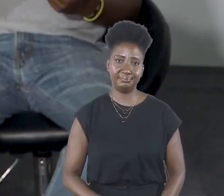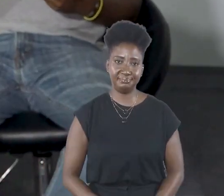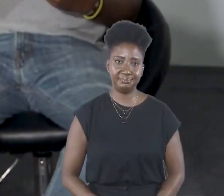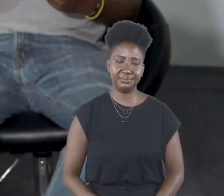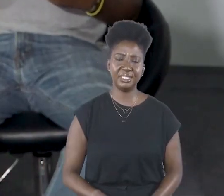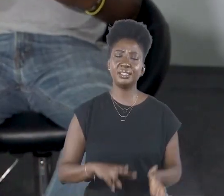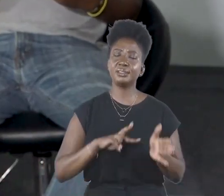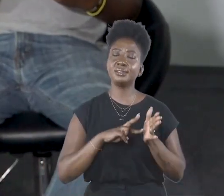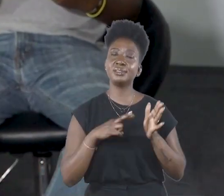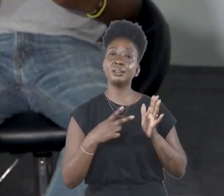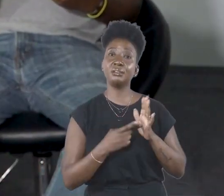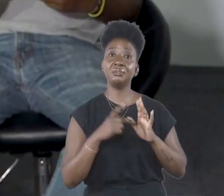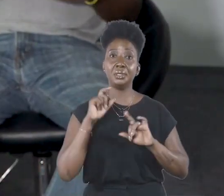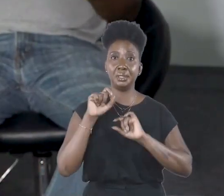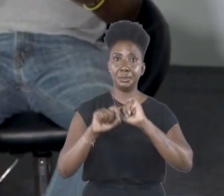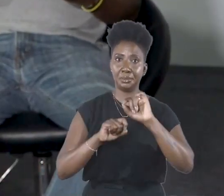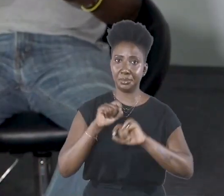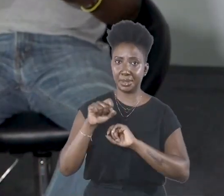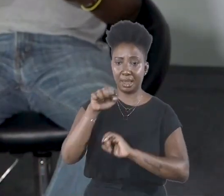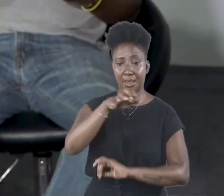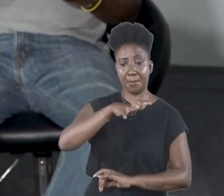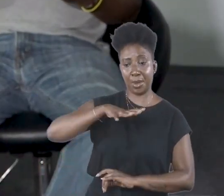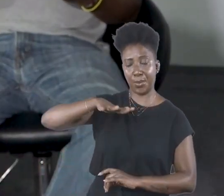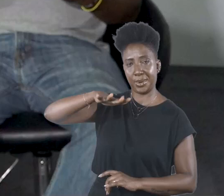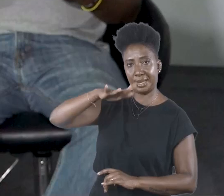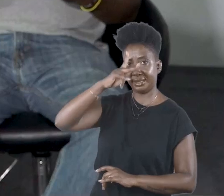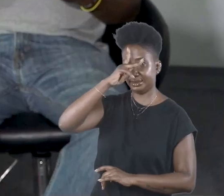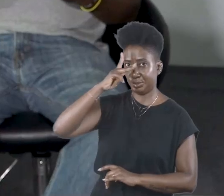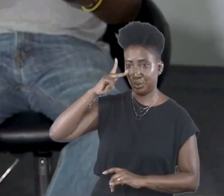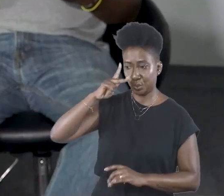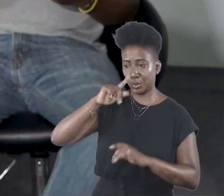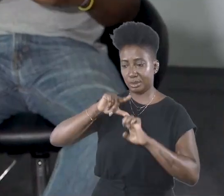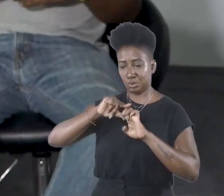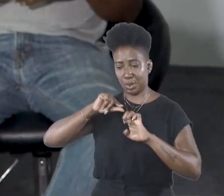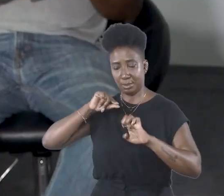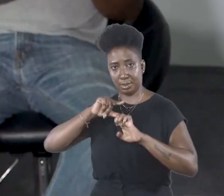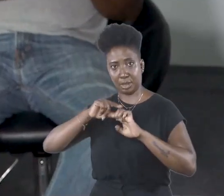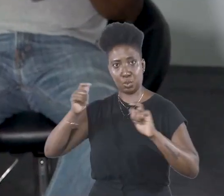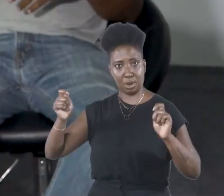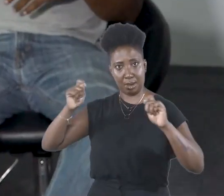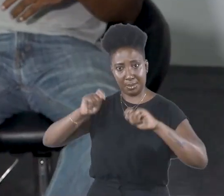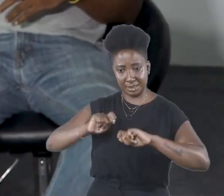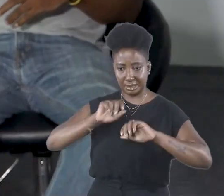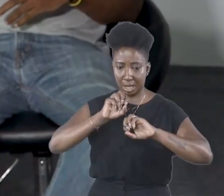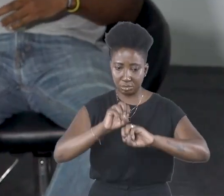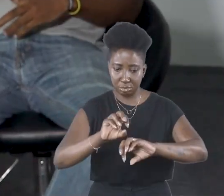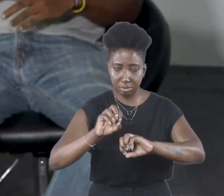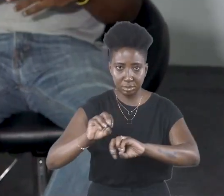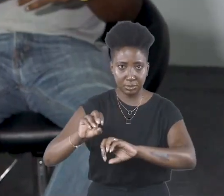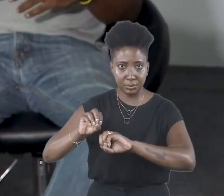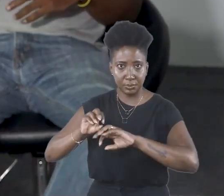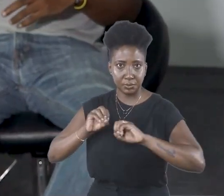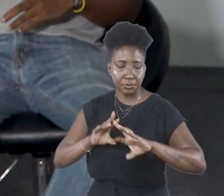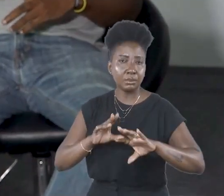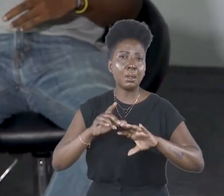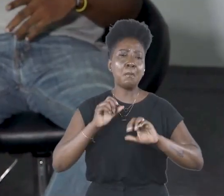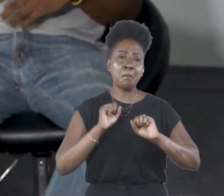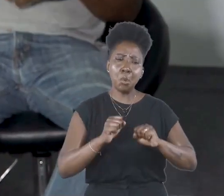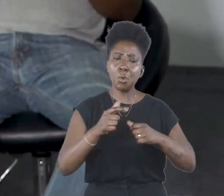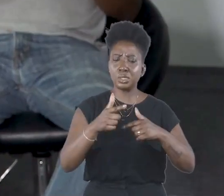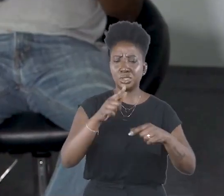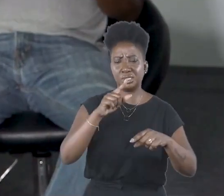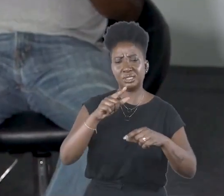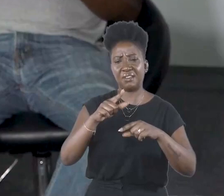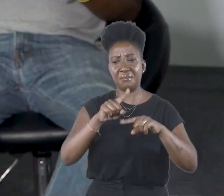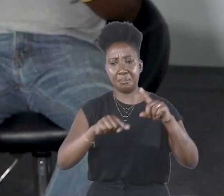certa. O que eu quero dizer? A maioria dos empreendedores que foi capacitado Fora de um negócio de yoga, um negócio